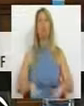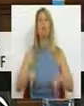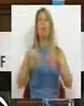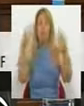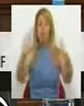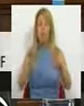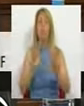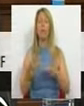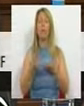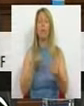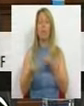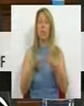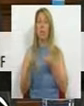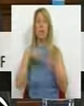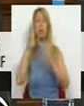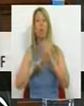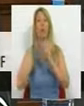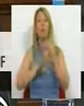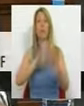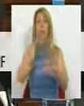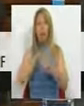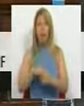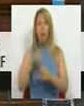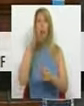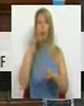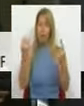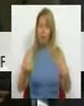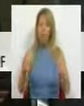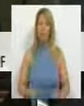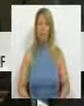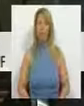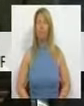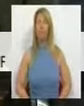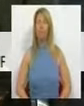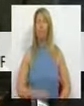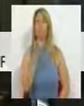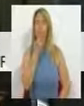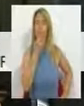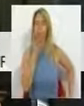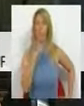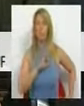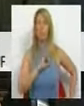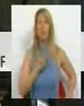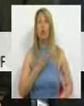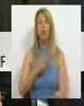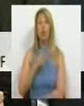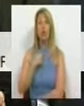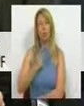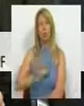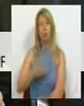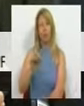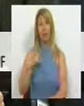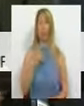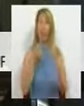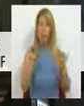organização e na regulamentação interna do banco. Muito bem, Sr. Dr. não levará mal, eu vou insistir um pouco no que o deputado